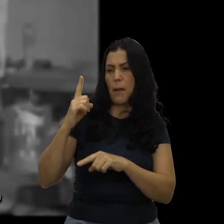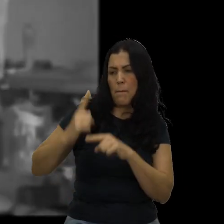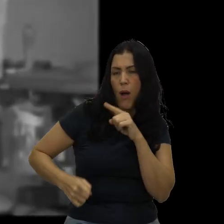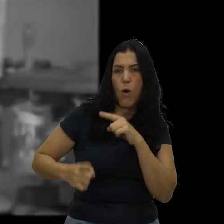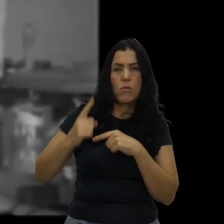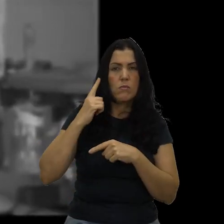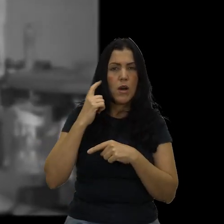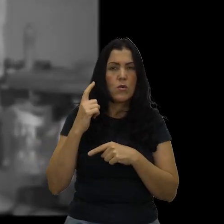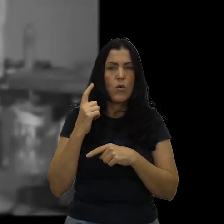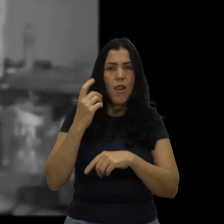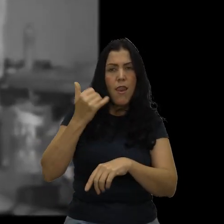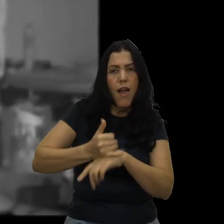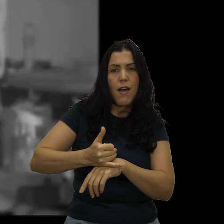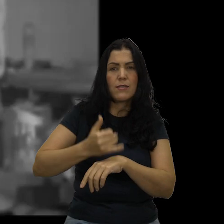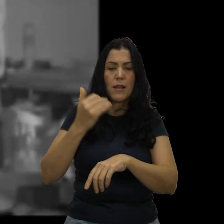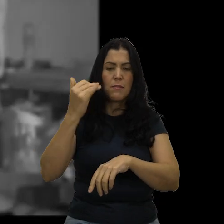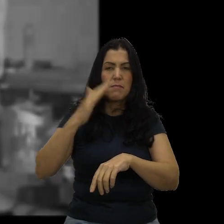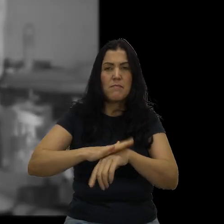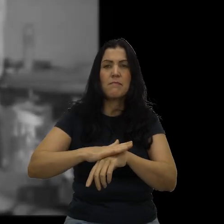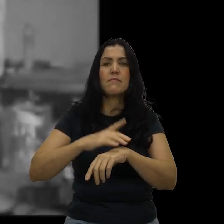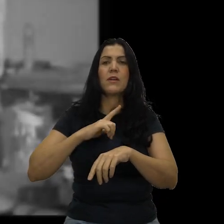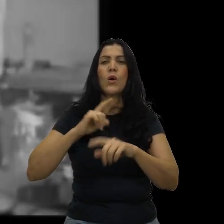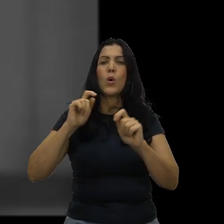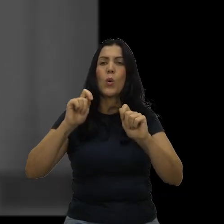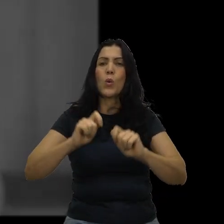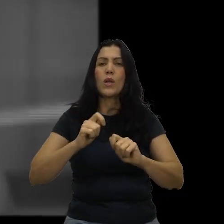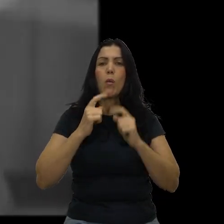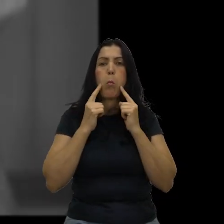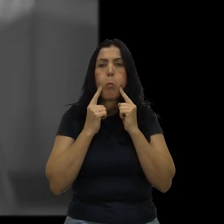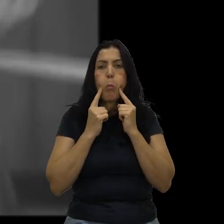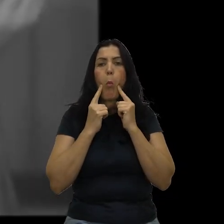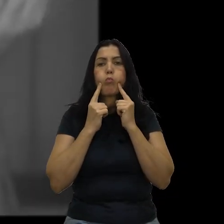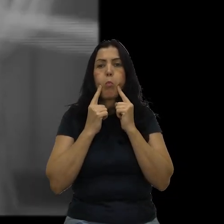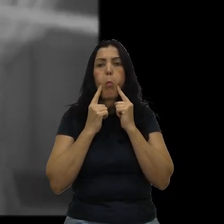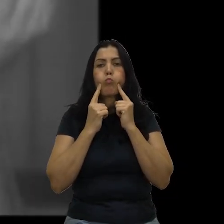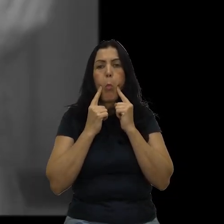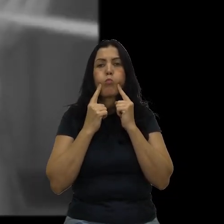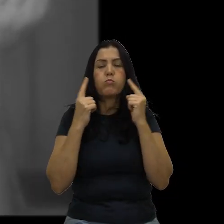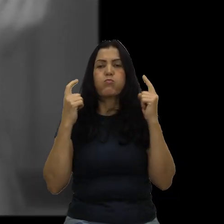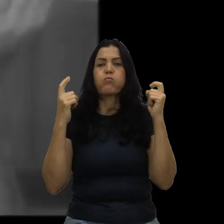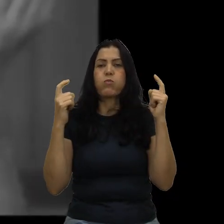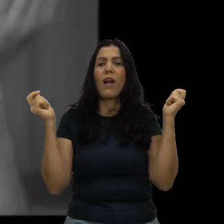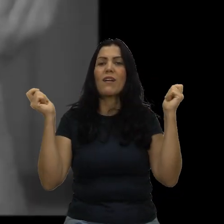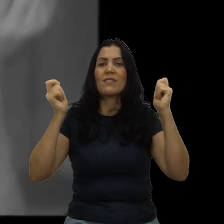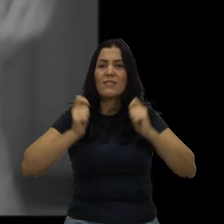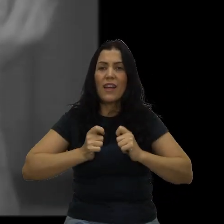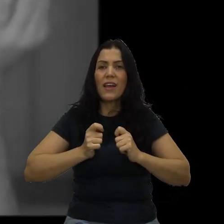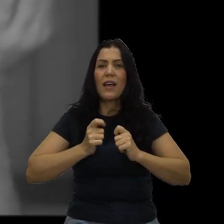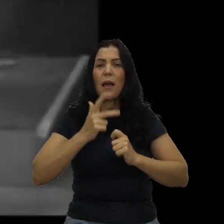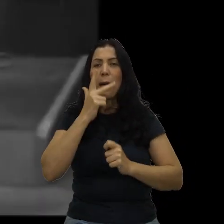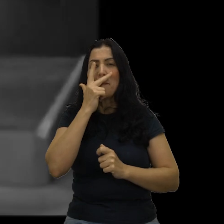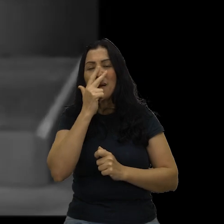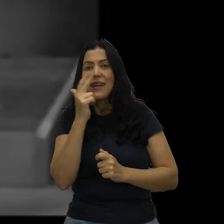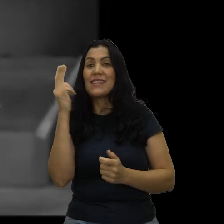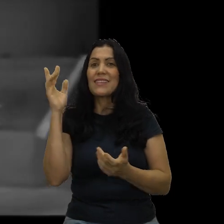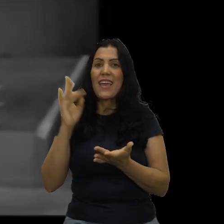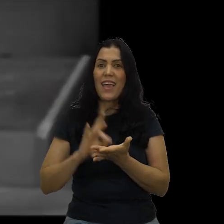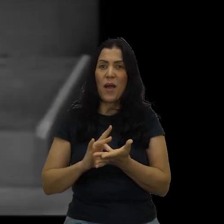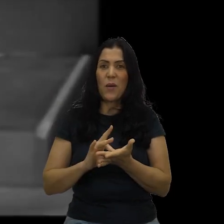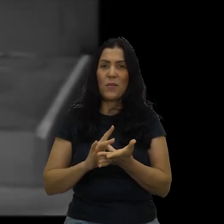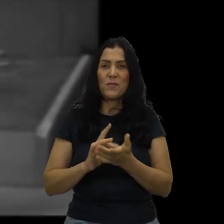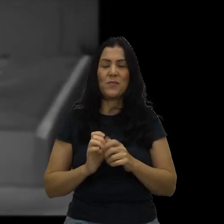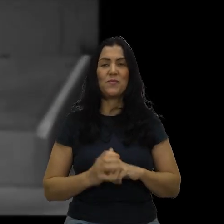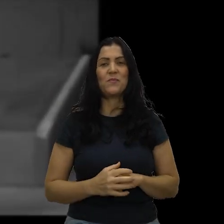como madeira, lata, metal e até mesmo com a boca. Esses efeitos que fazem tudo